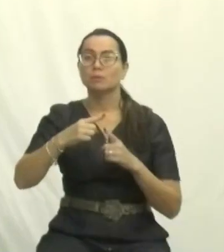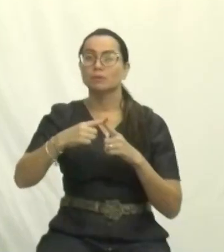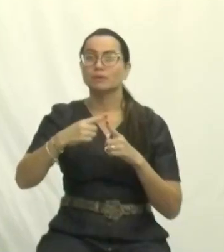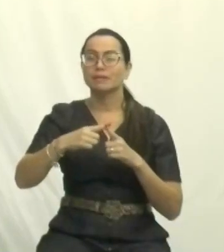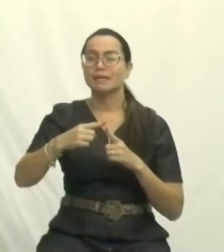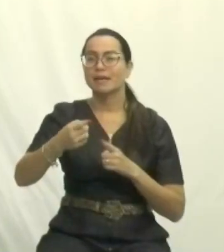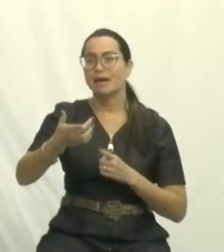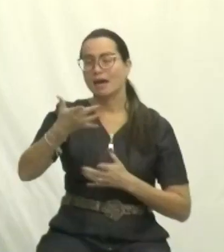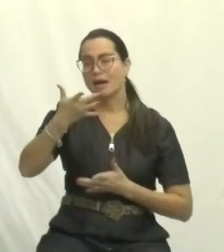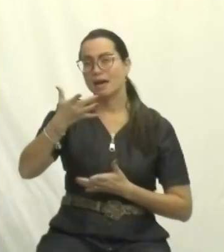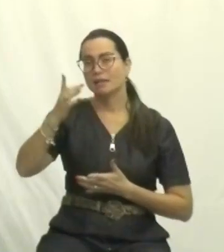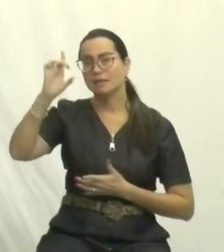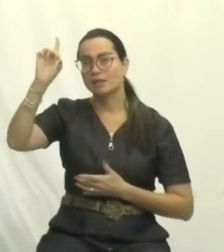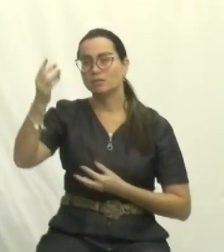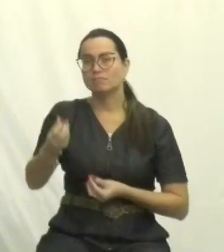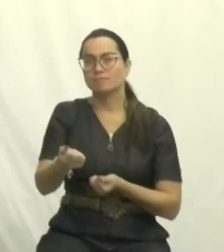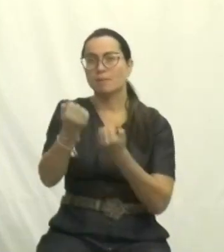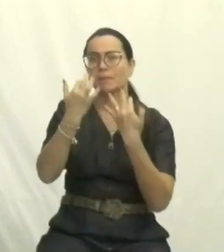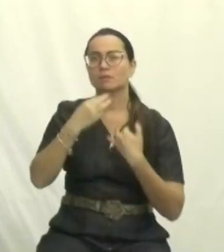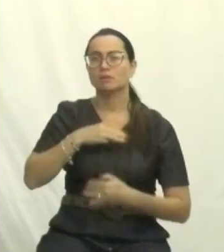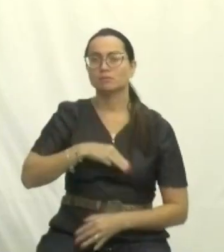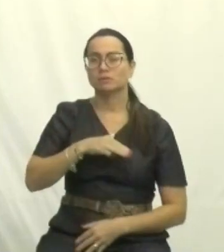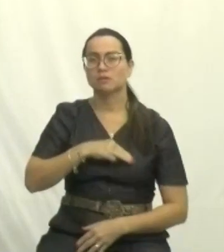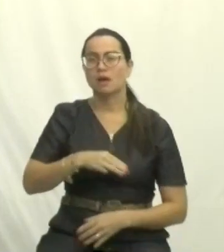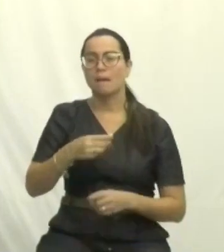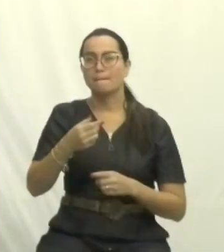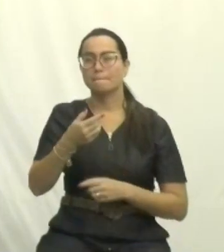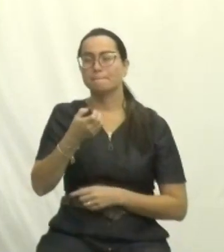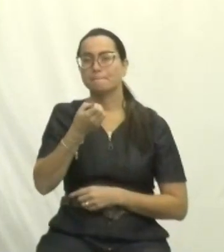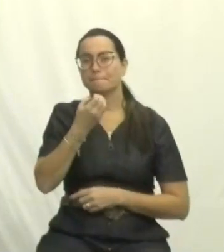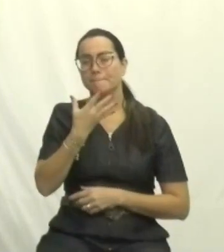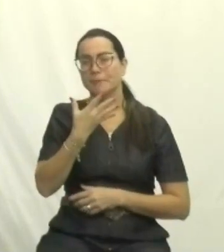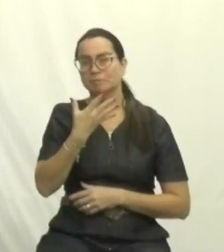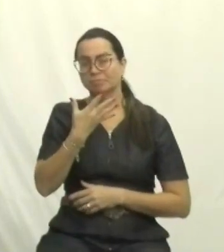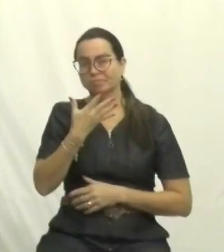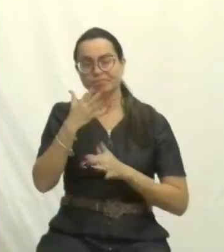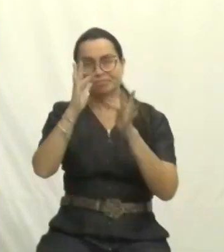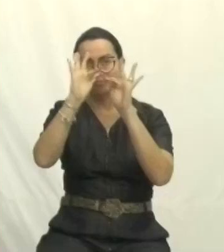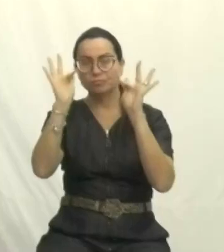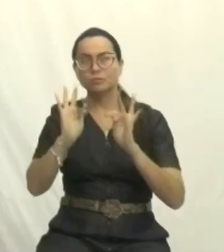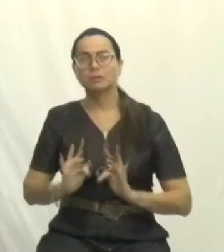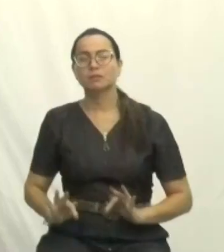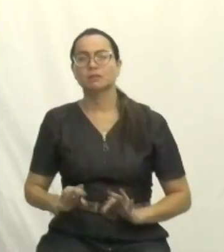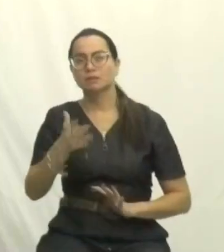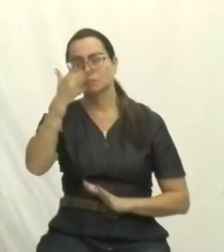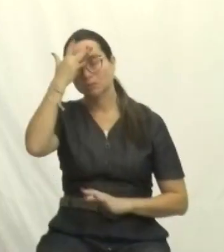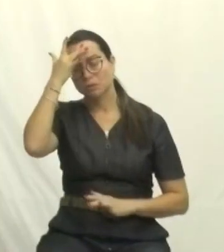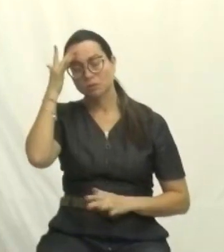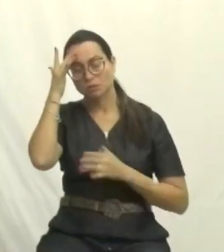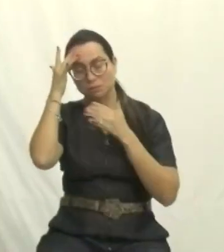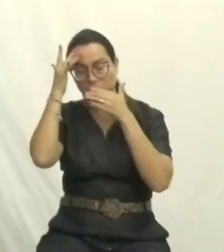Deus. Solicito agora que faça a leitura do expediente.